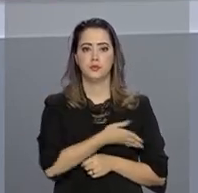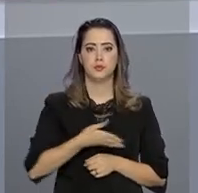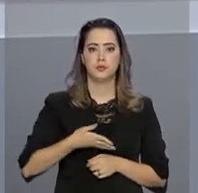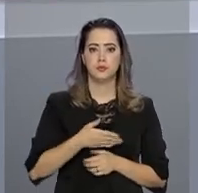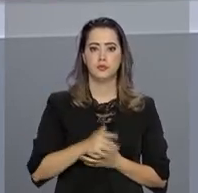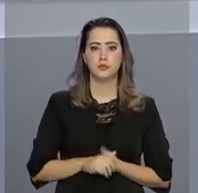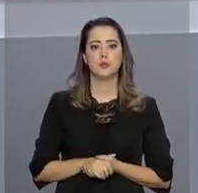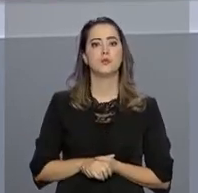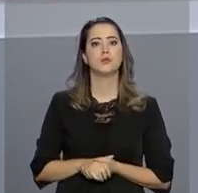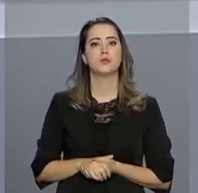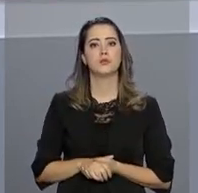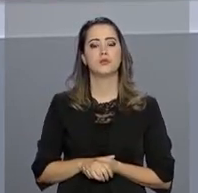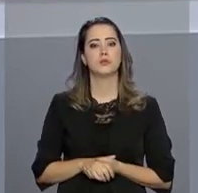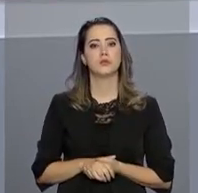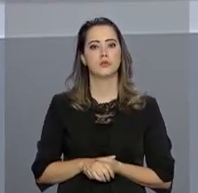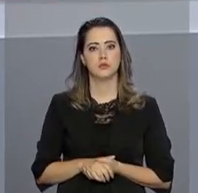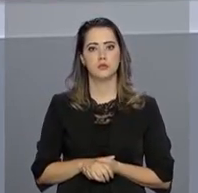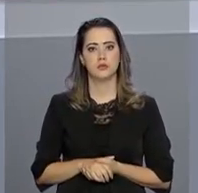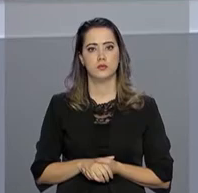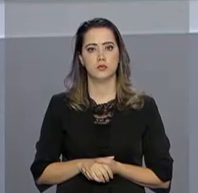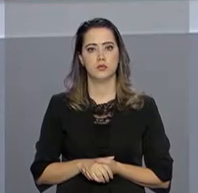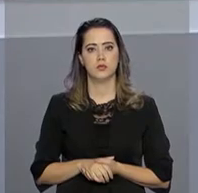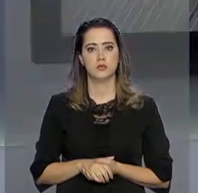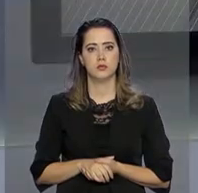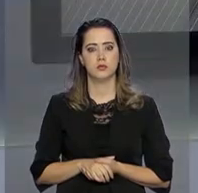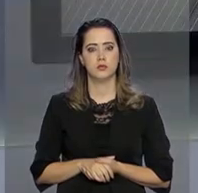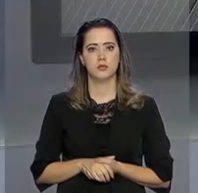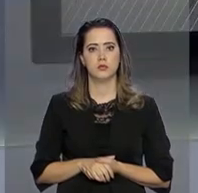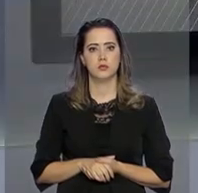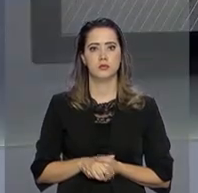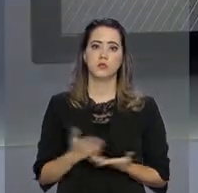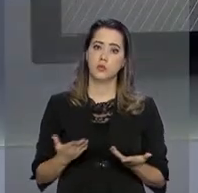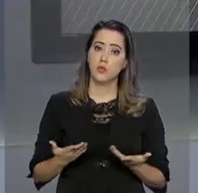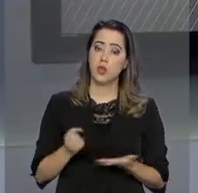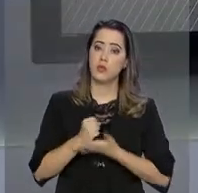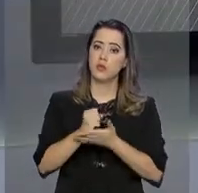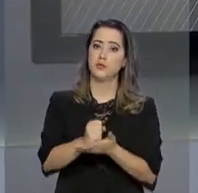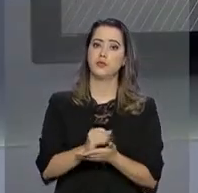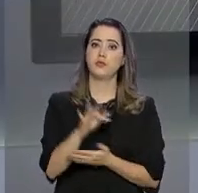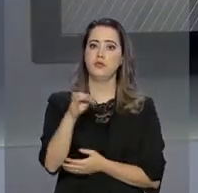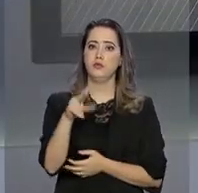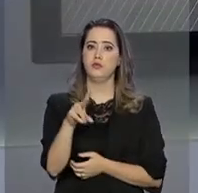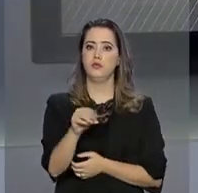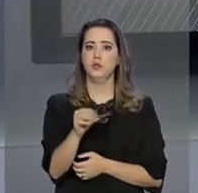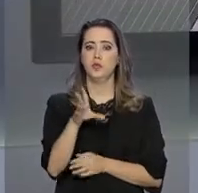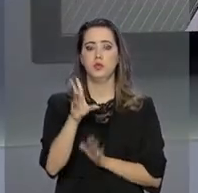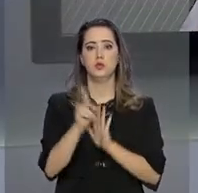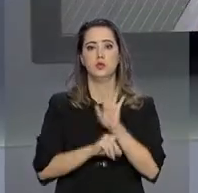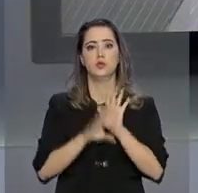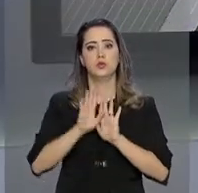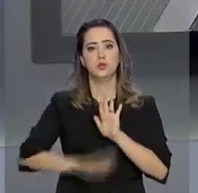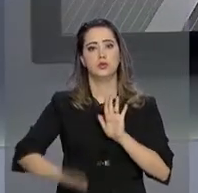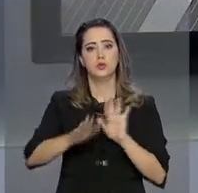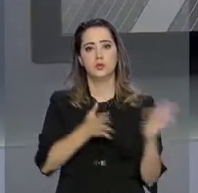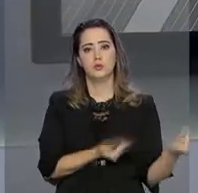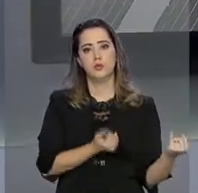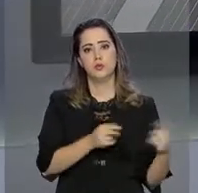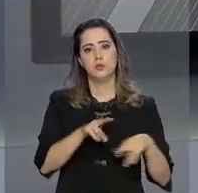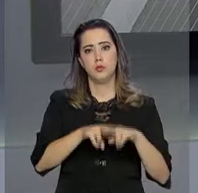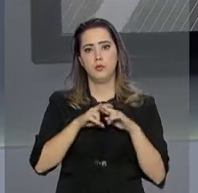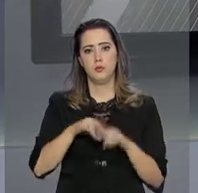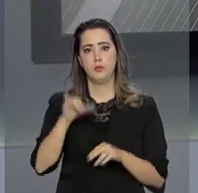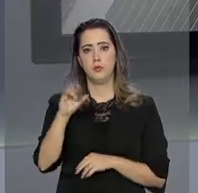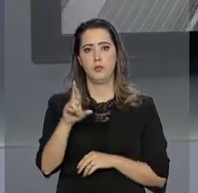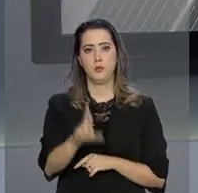bb.com.br barra pasep as doações aos fundos dos direitos da criança e do adolescente por meio da